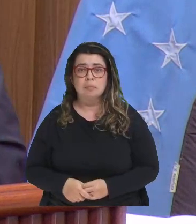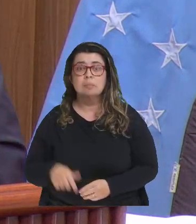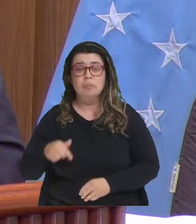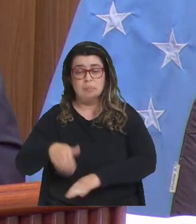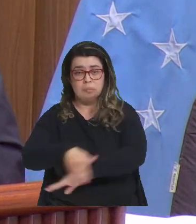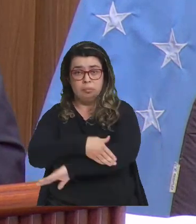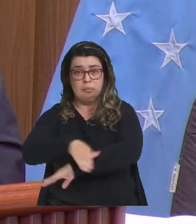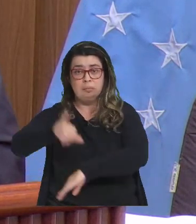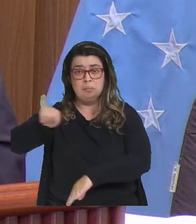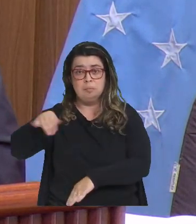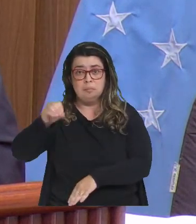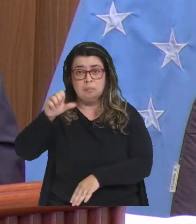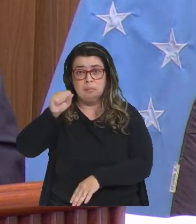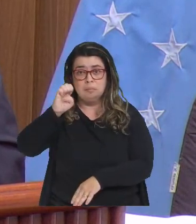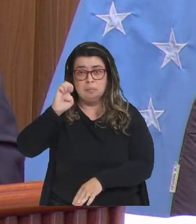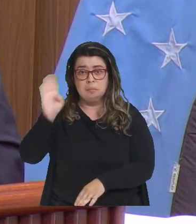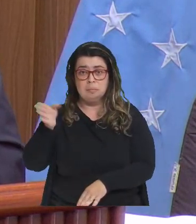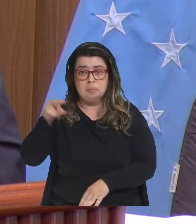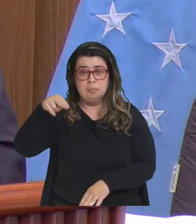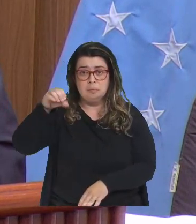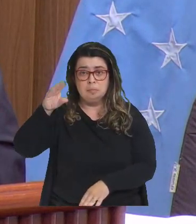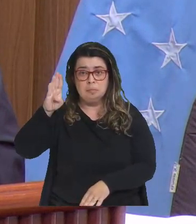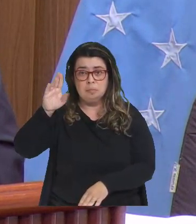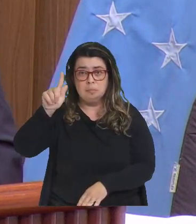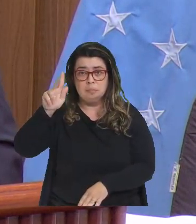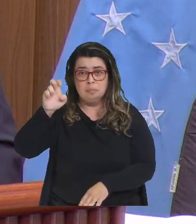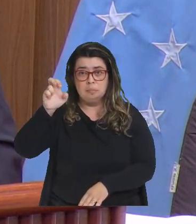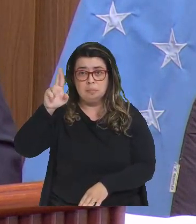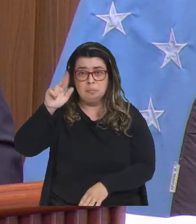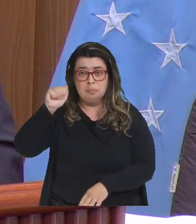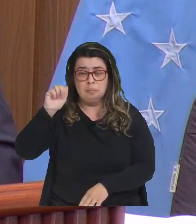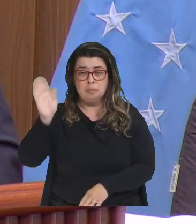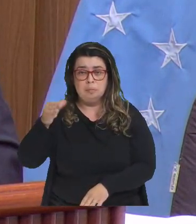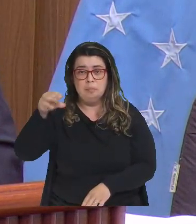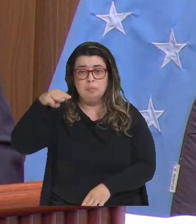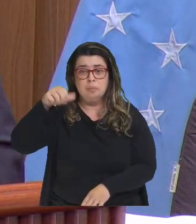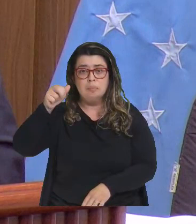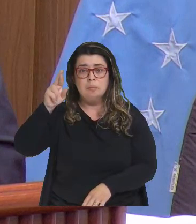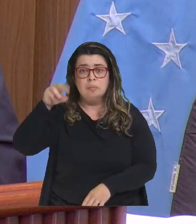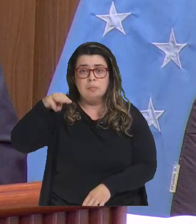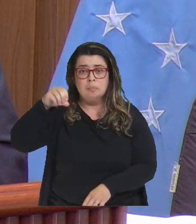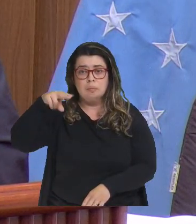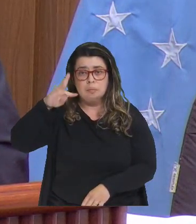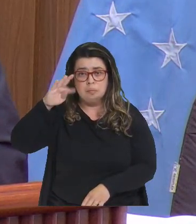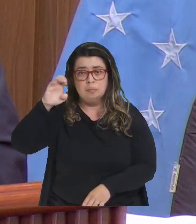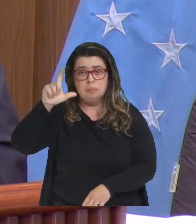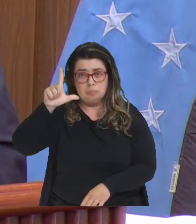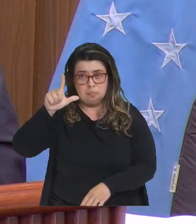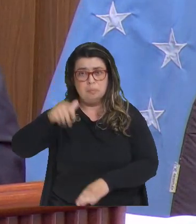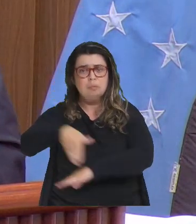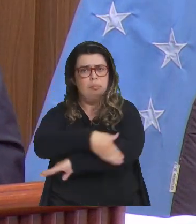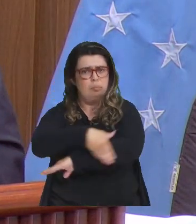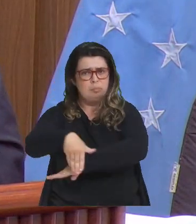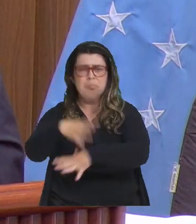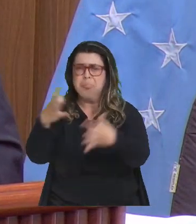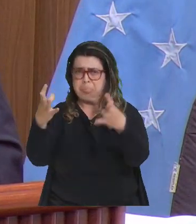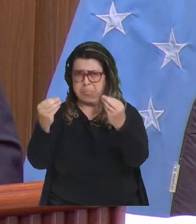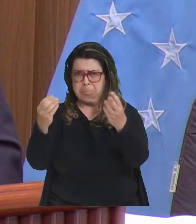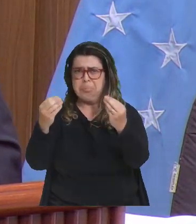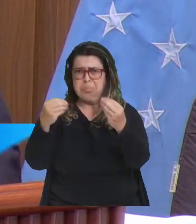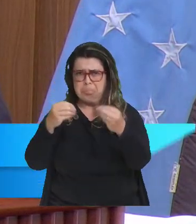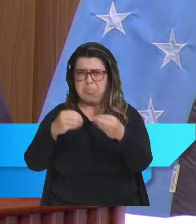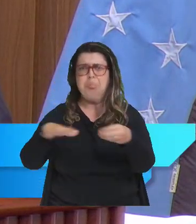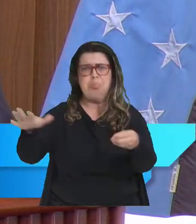Marmontel, a Avenida Dr. Luiz Pisa, a Dra. Ana Barbosa, a Smith Vasconcelos, enfim. É um trânsito ali que acaba